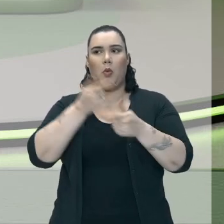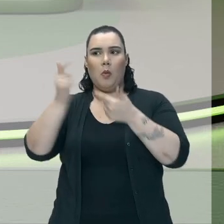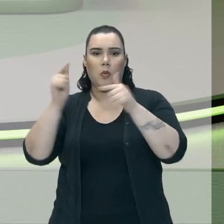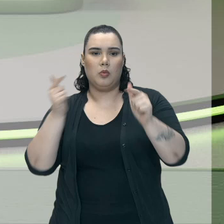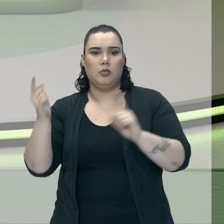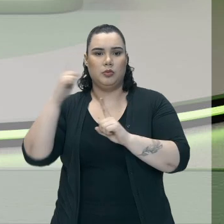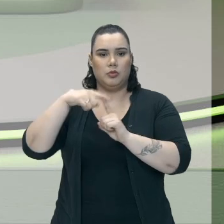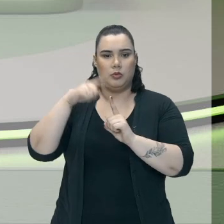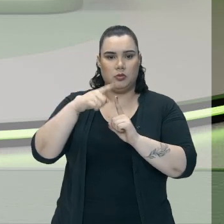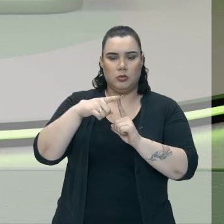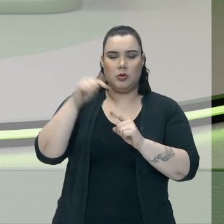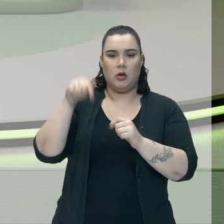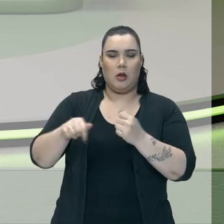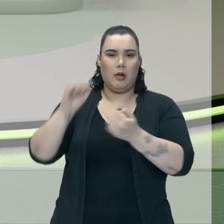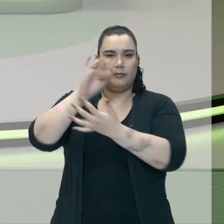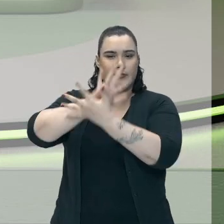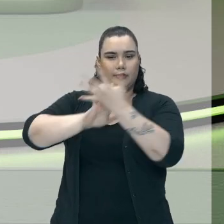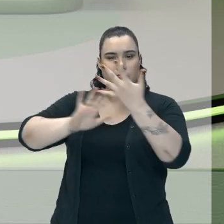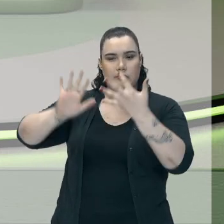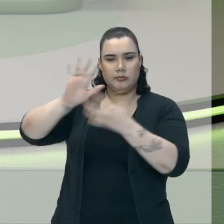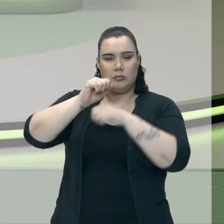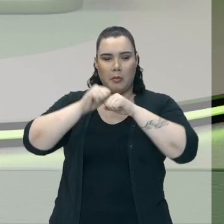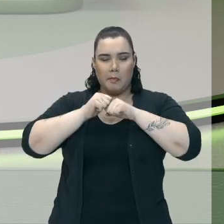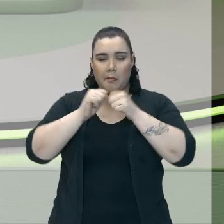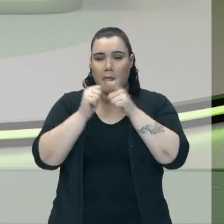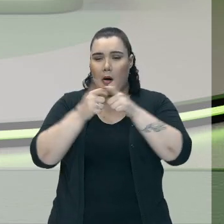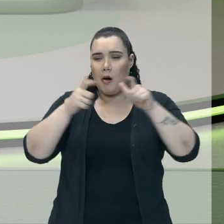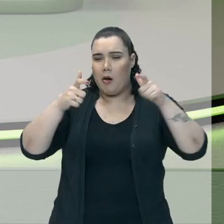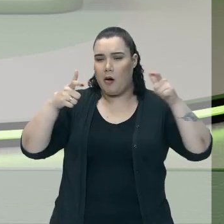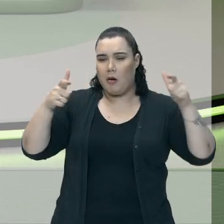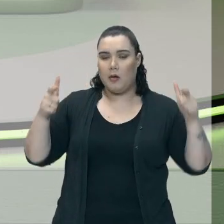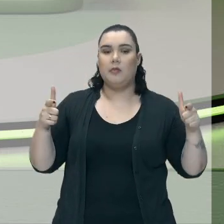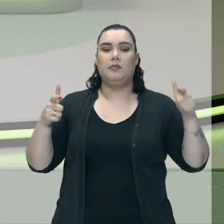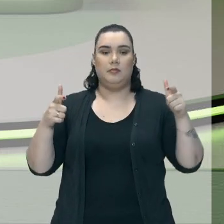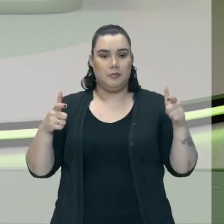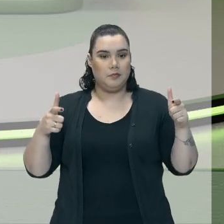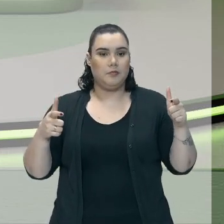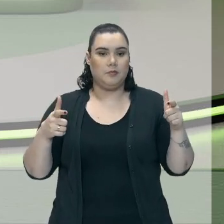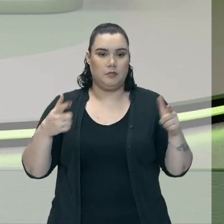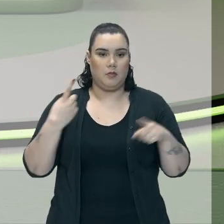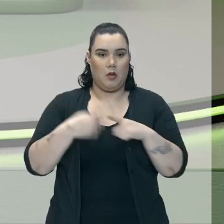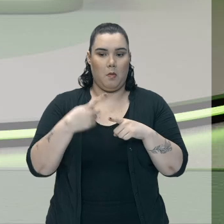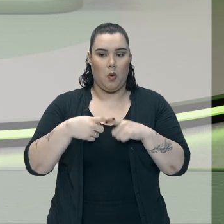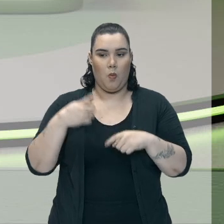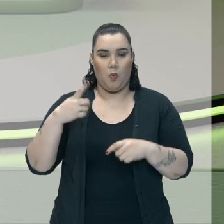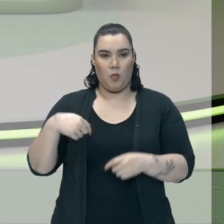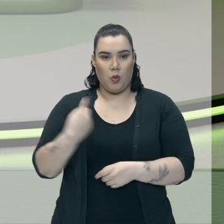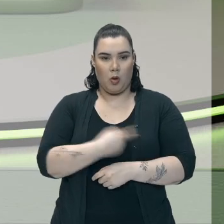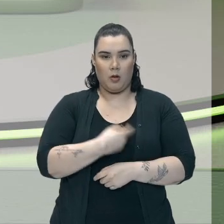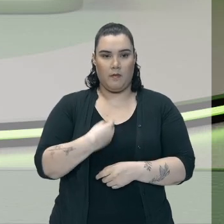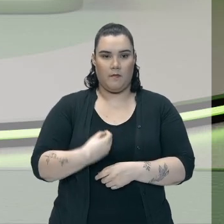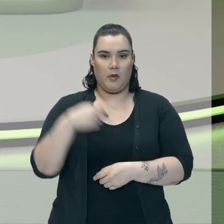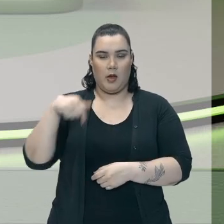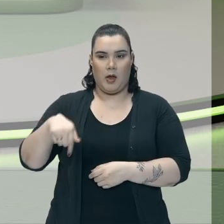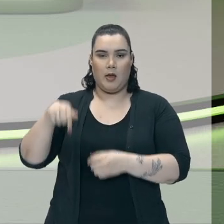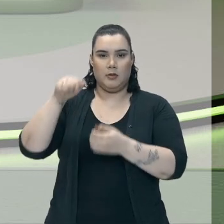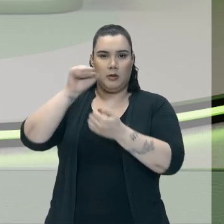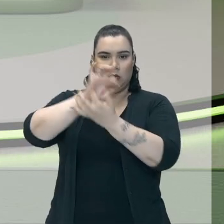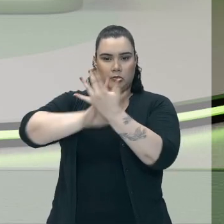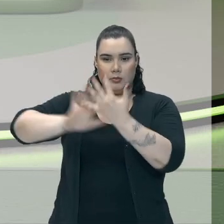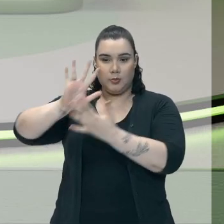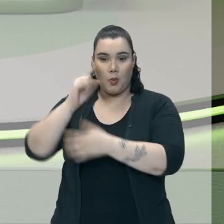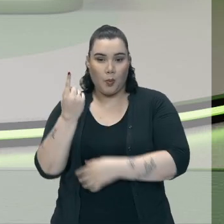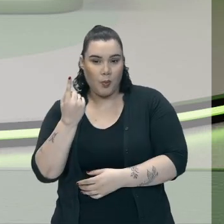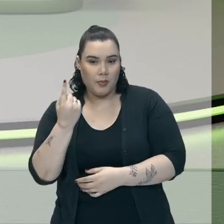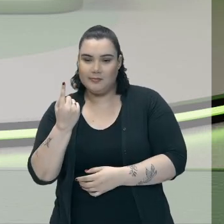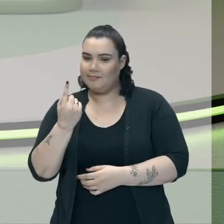também que tem na nossa galáxia, né? Porque o nosso sistema solar, ele não é o único sistema solar que existe